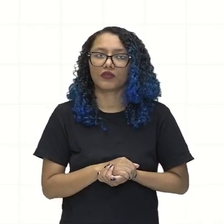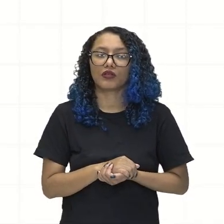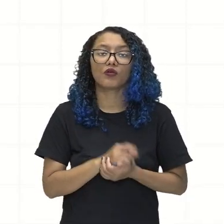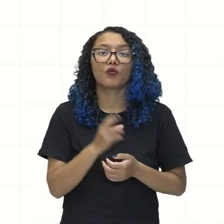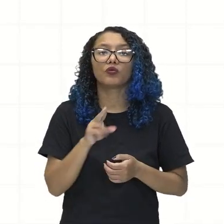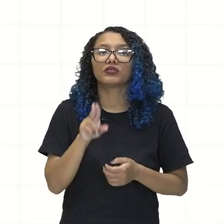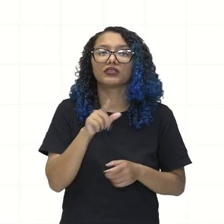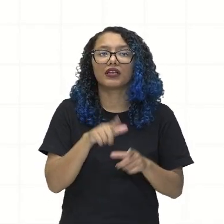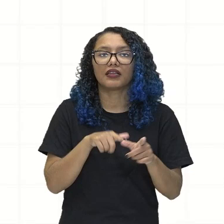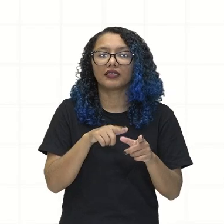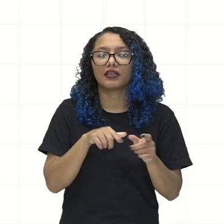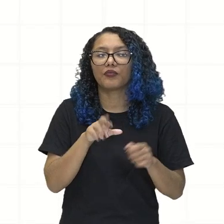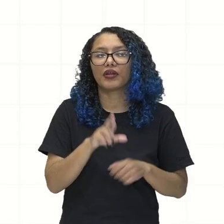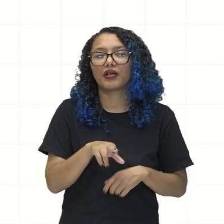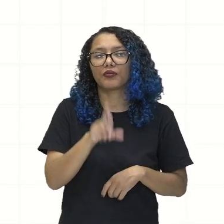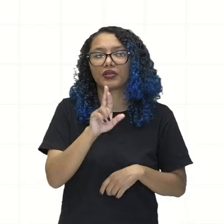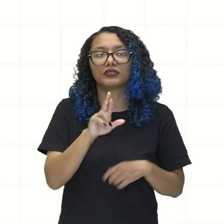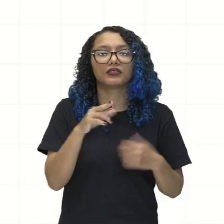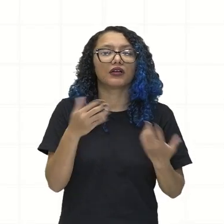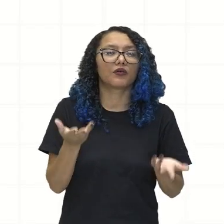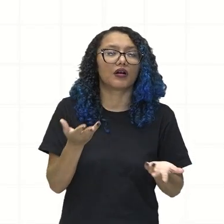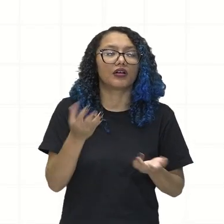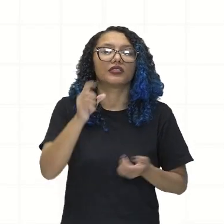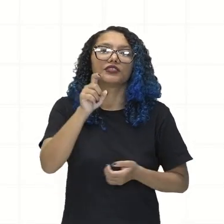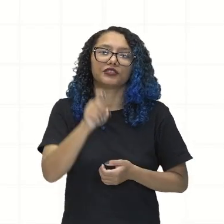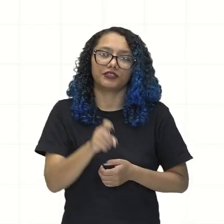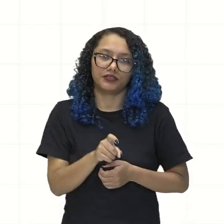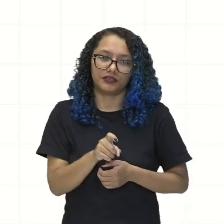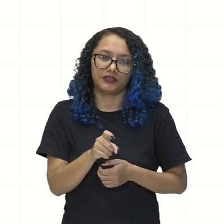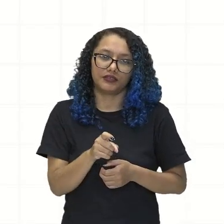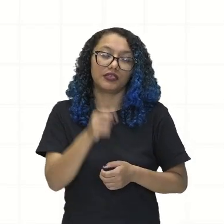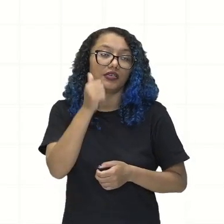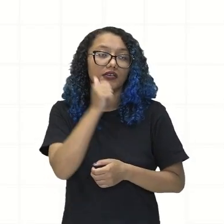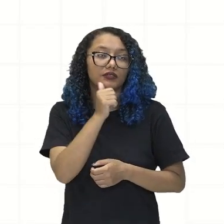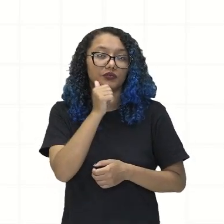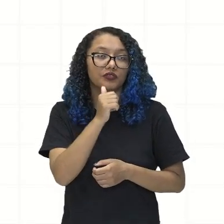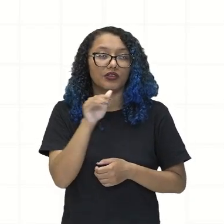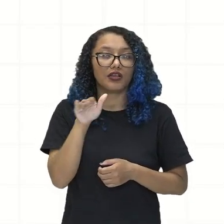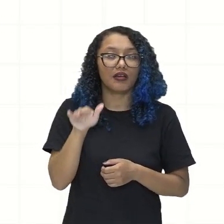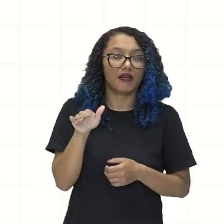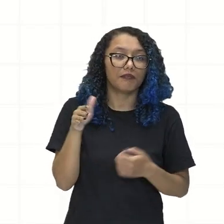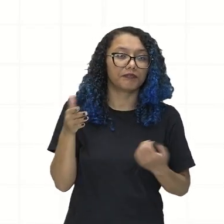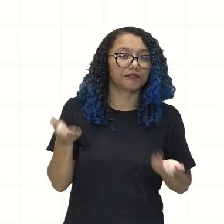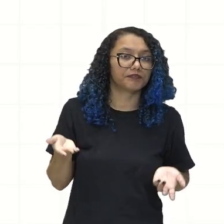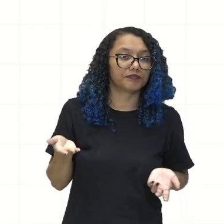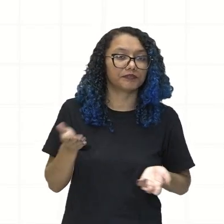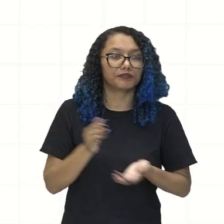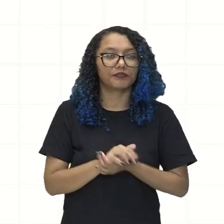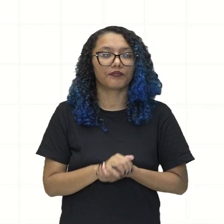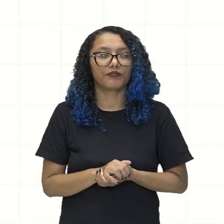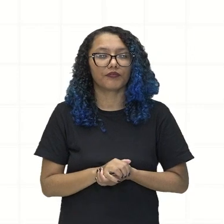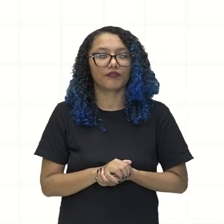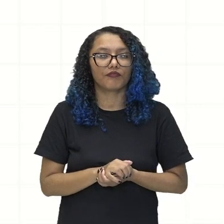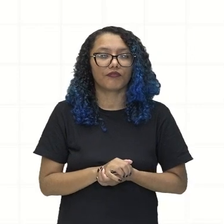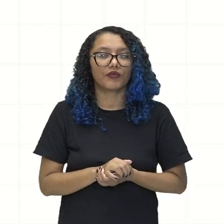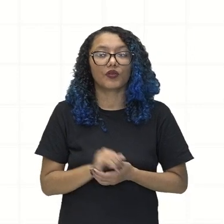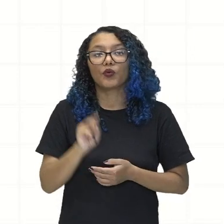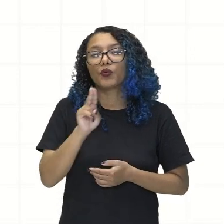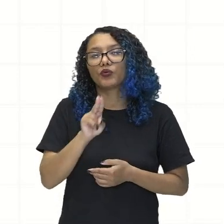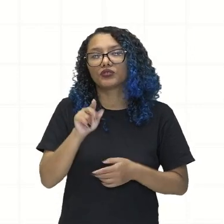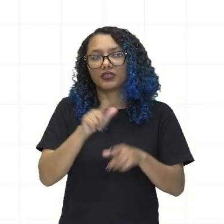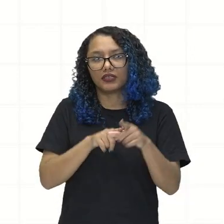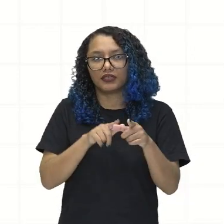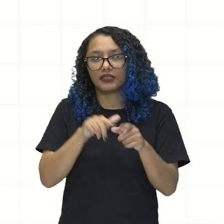X. E as meninas, eu vou chamar de